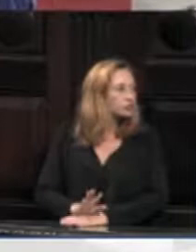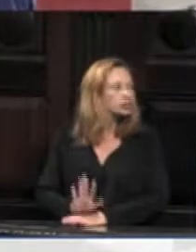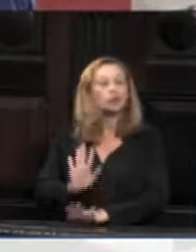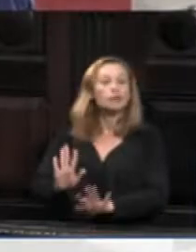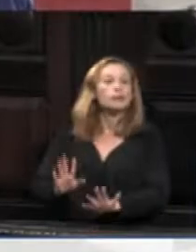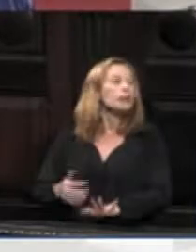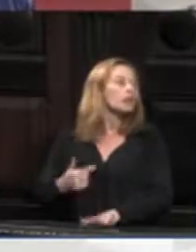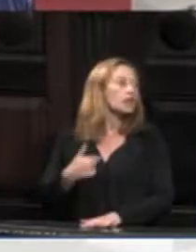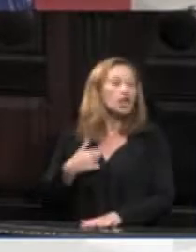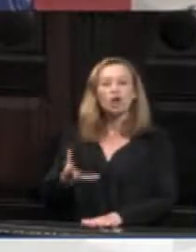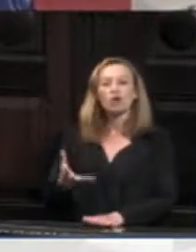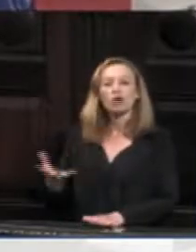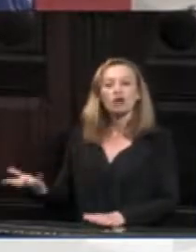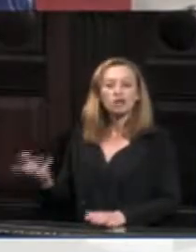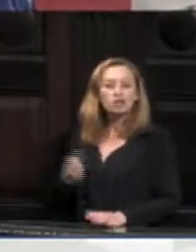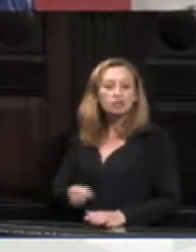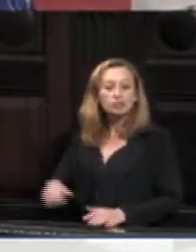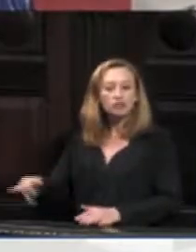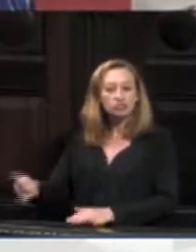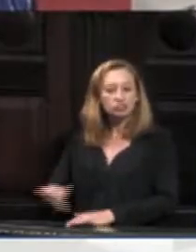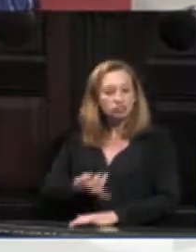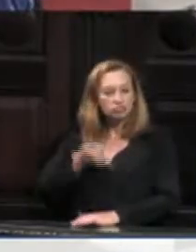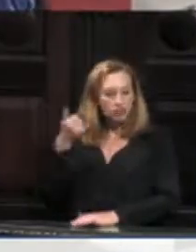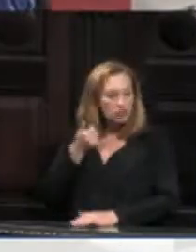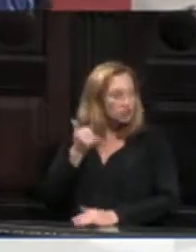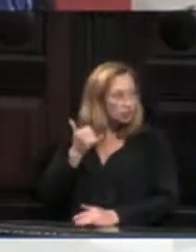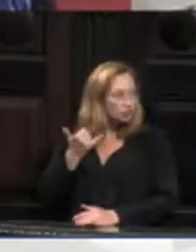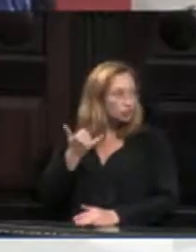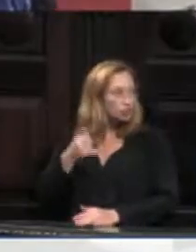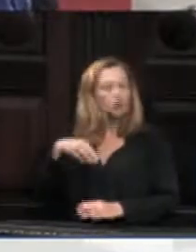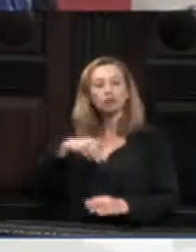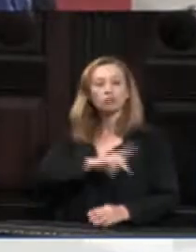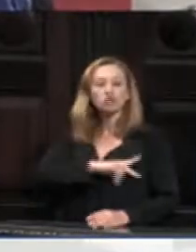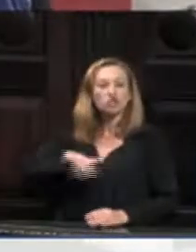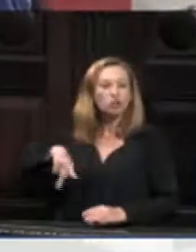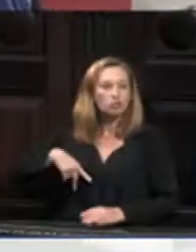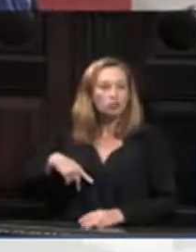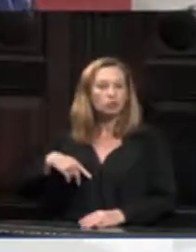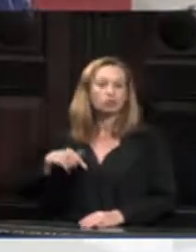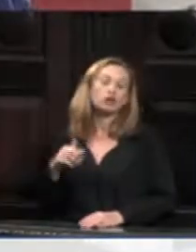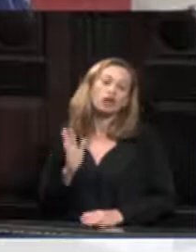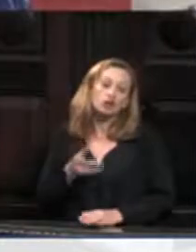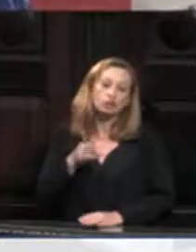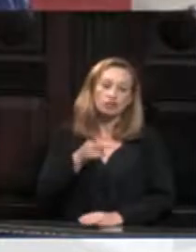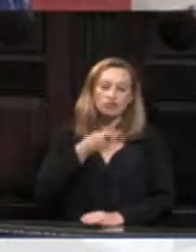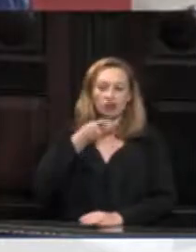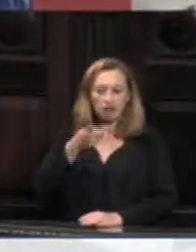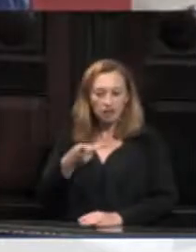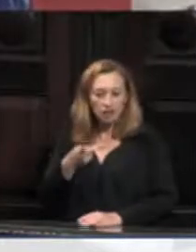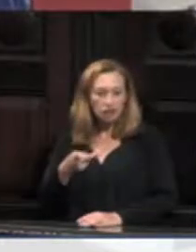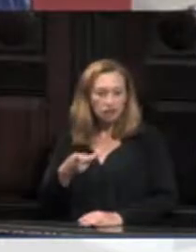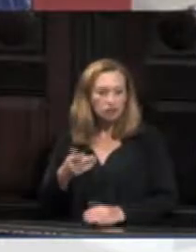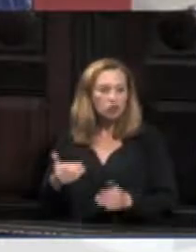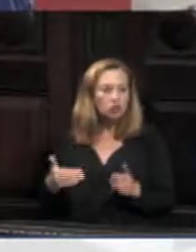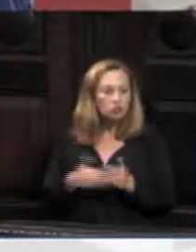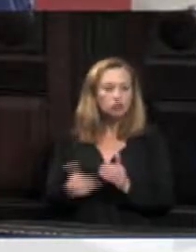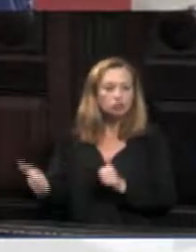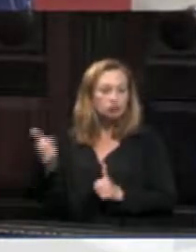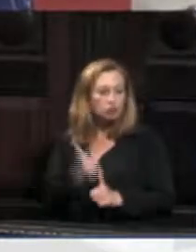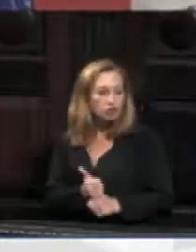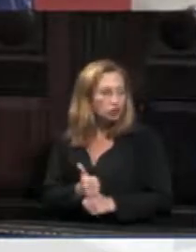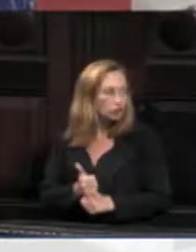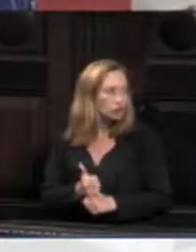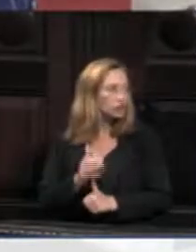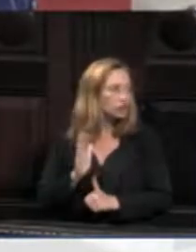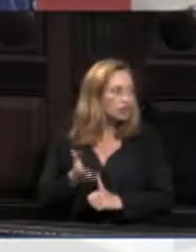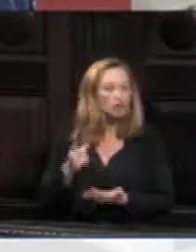ontem o Luciano Matos, que é da Amperj, da Associação do Ministério Público. Repassei para ele o último substitutivo e ele